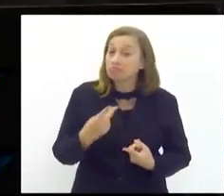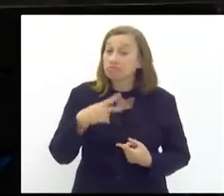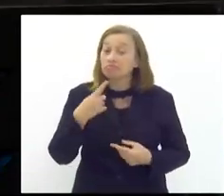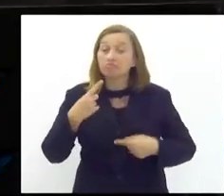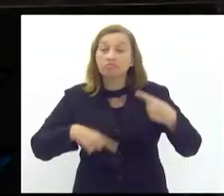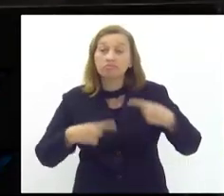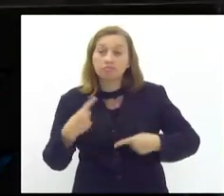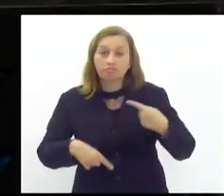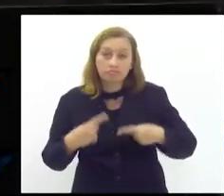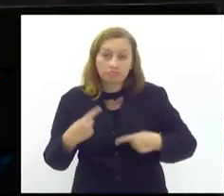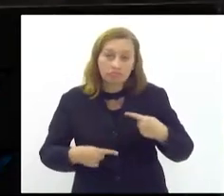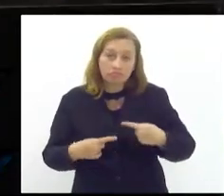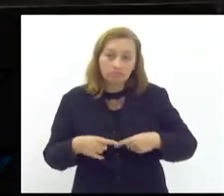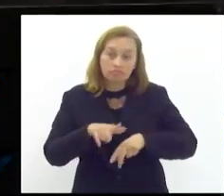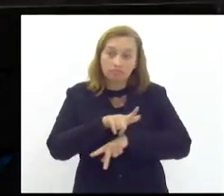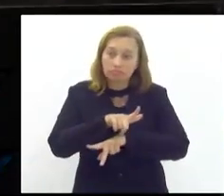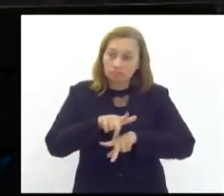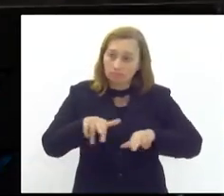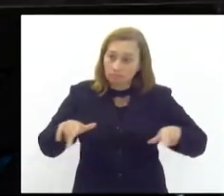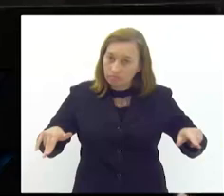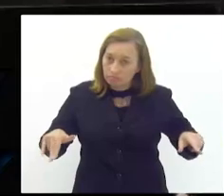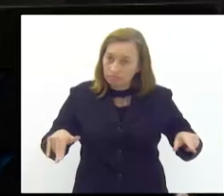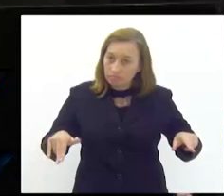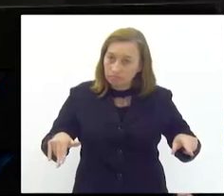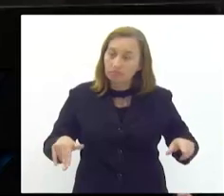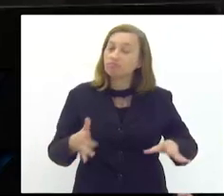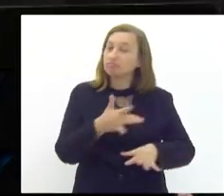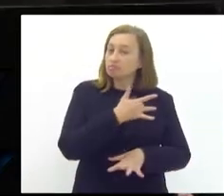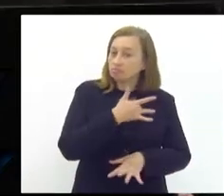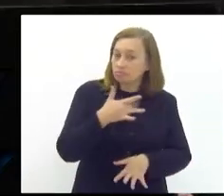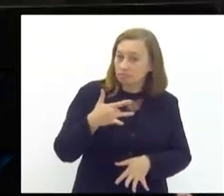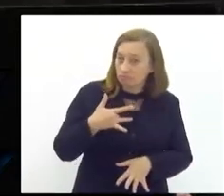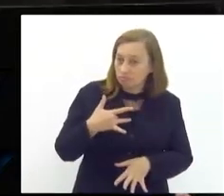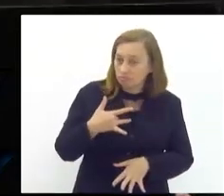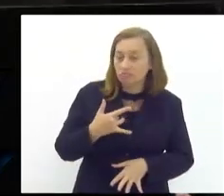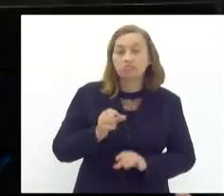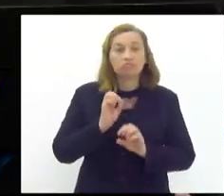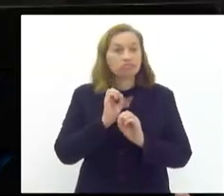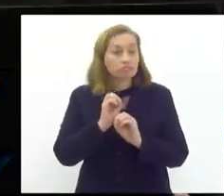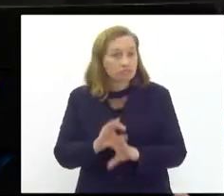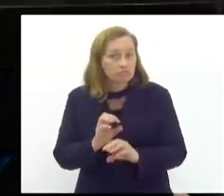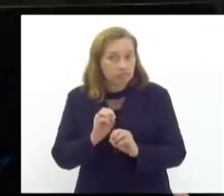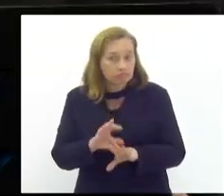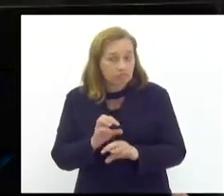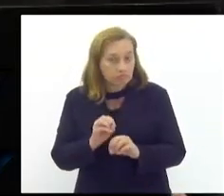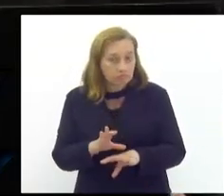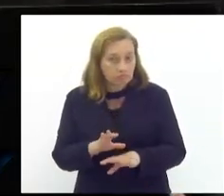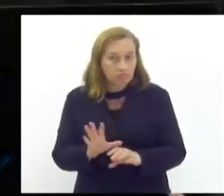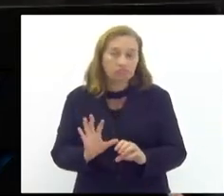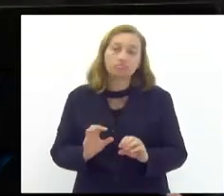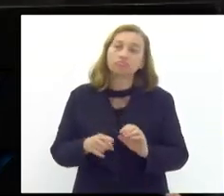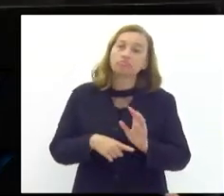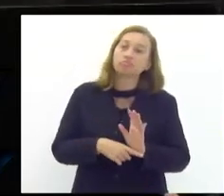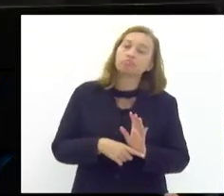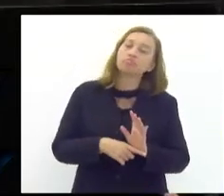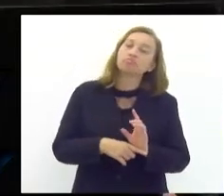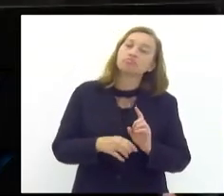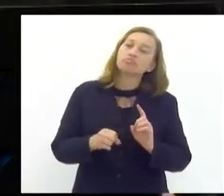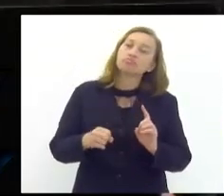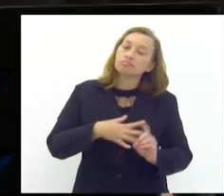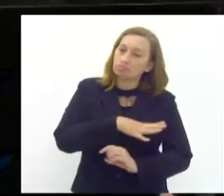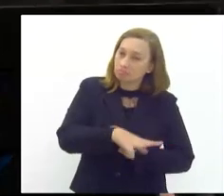políticas transversais e que perpassa pela saúde pela educação pela Assistência Social